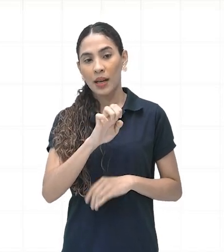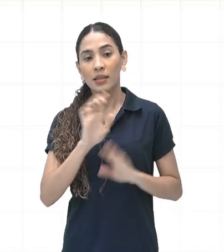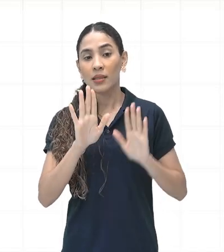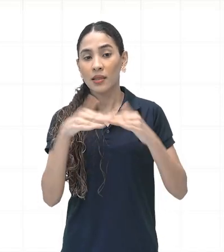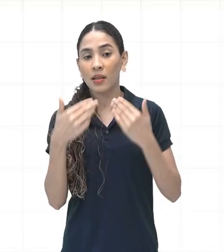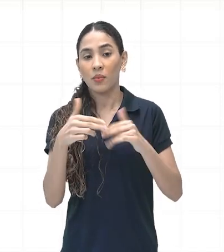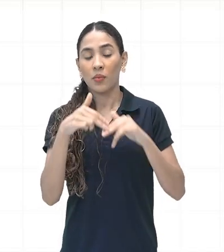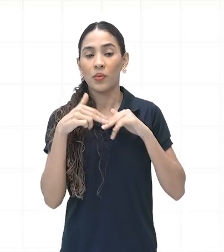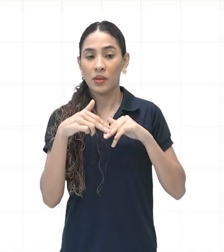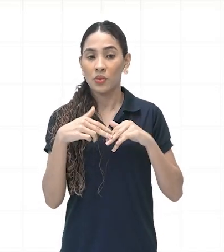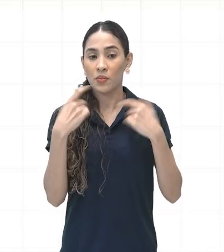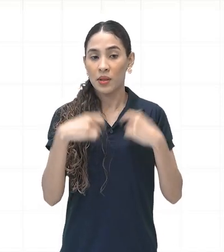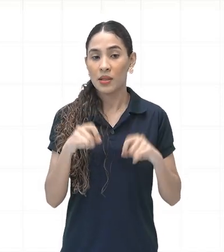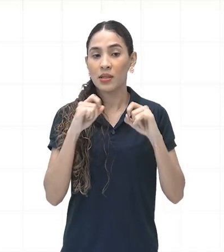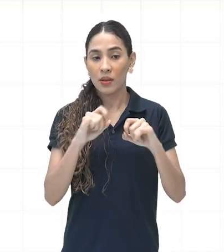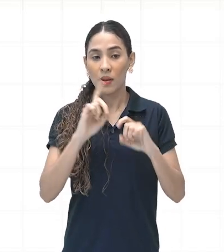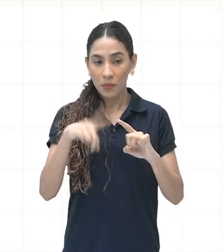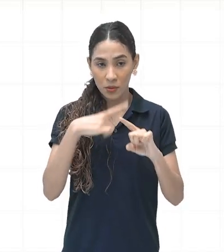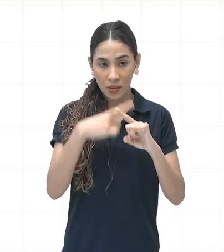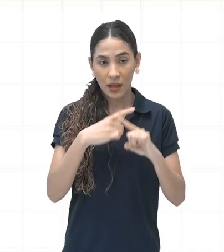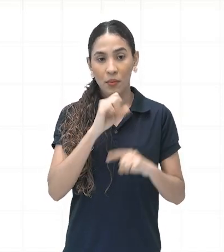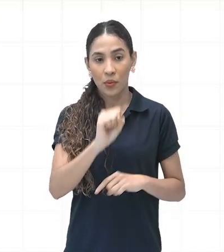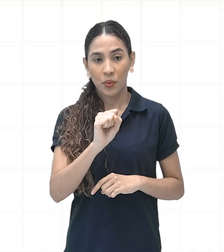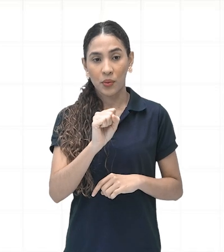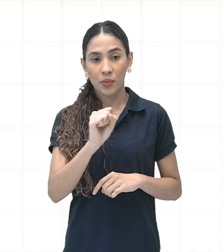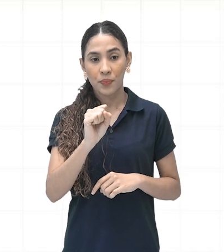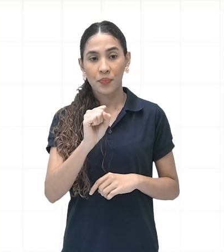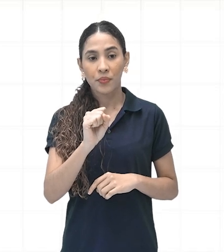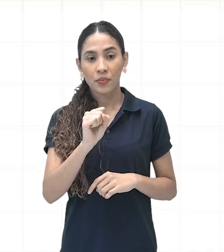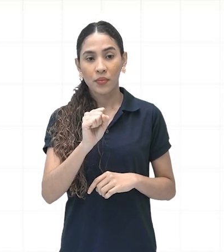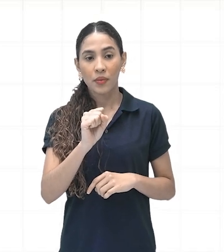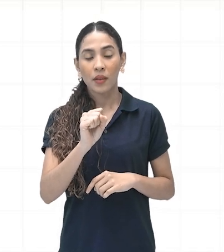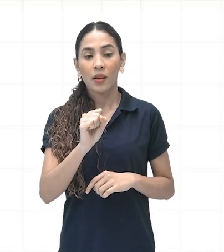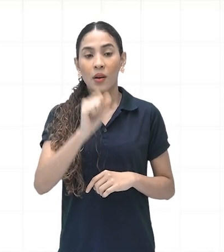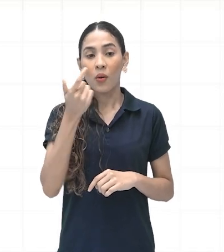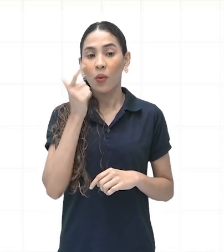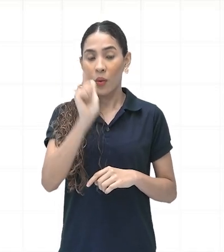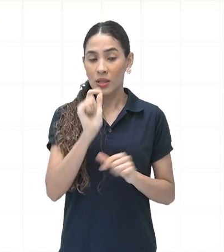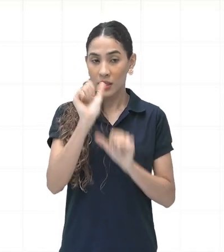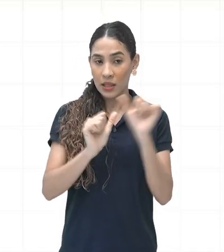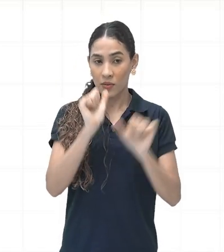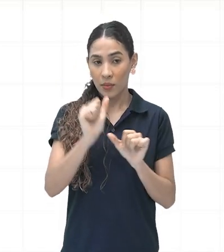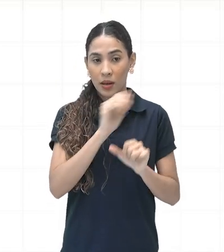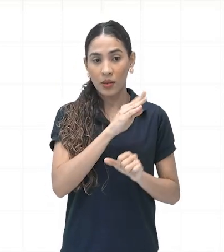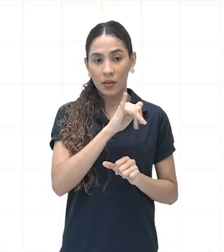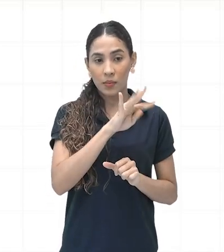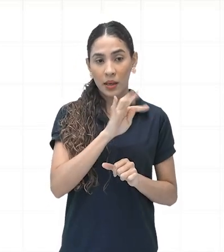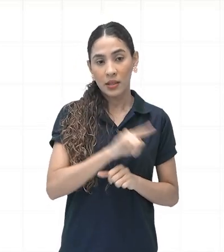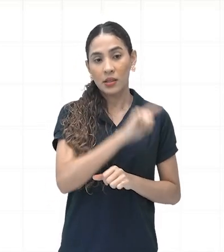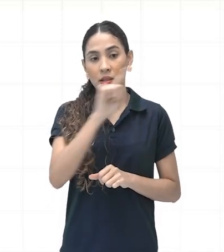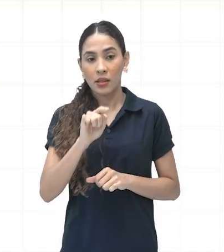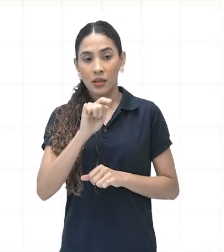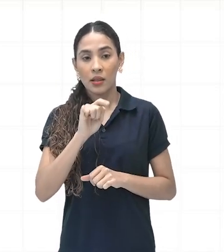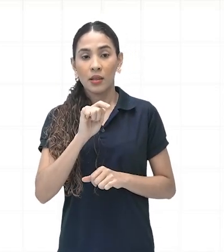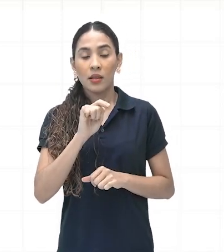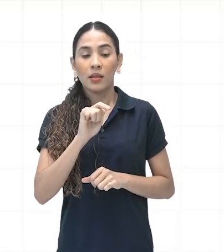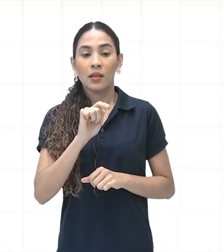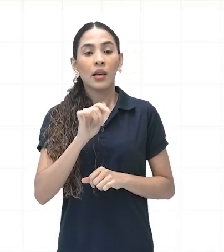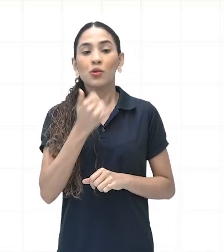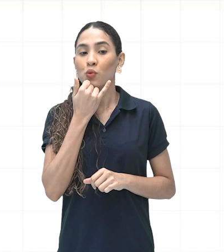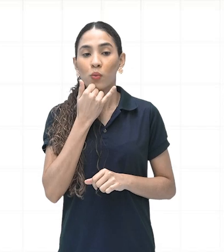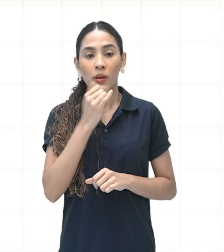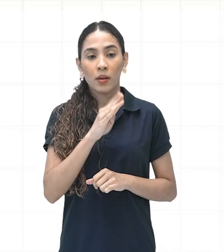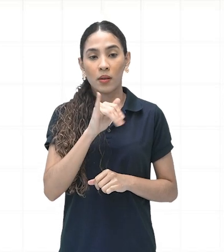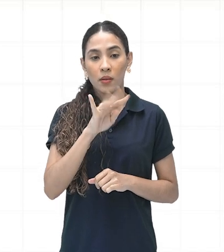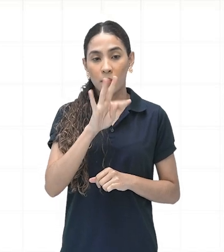isso que a gente tem que multiplicar por 8, né, para poder transformar de byte para bit. Nos outros